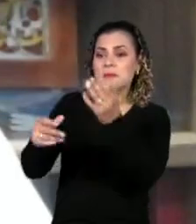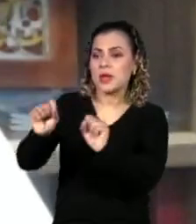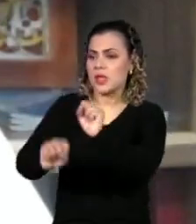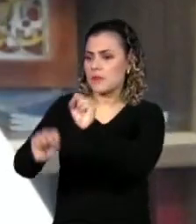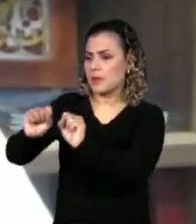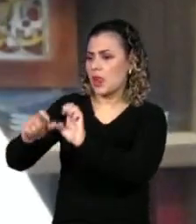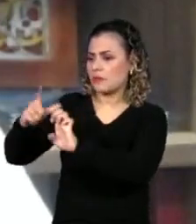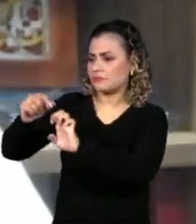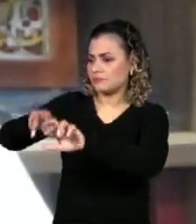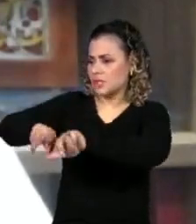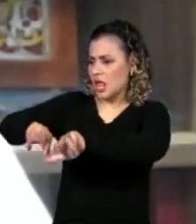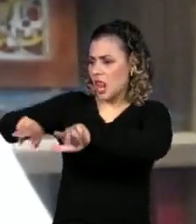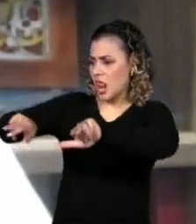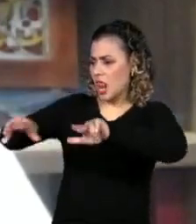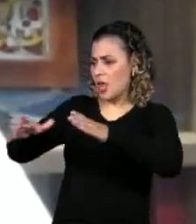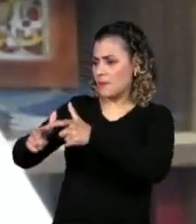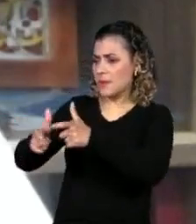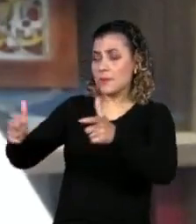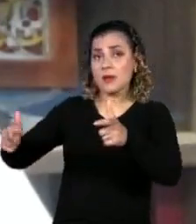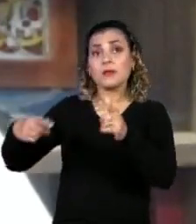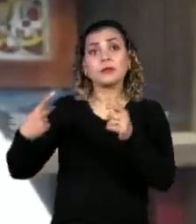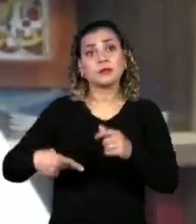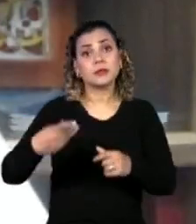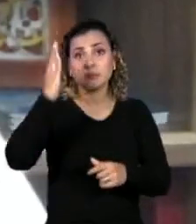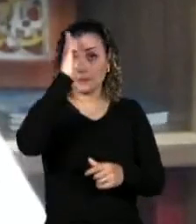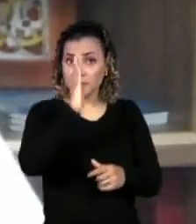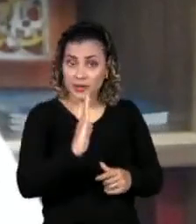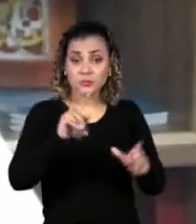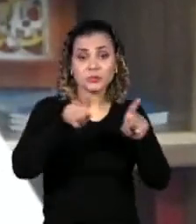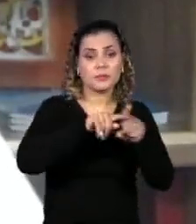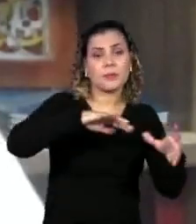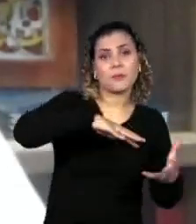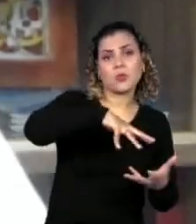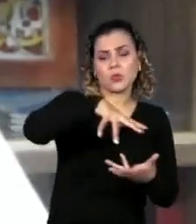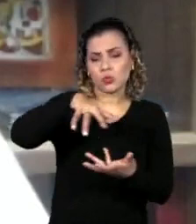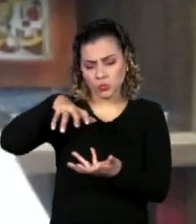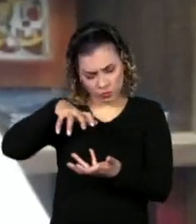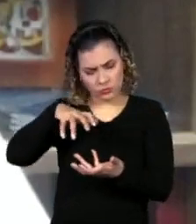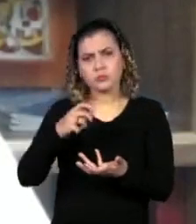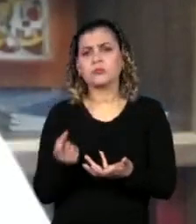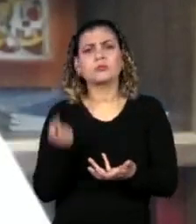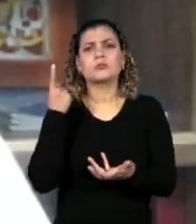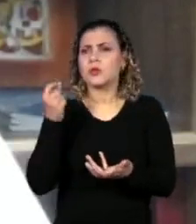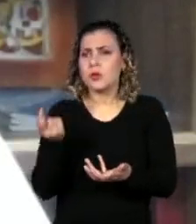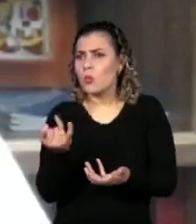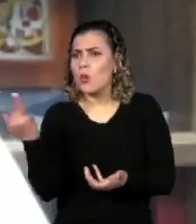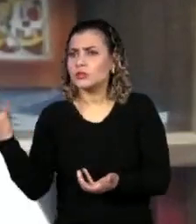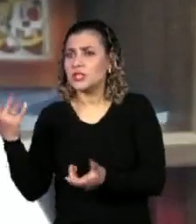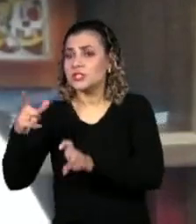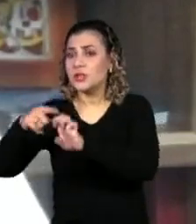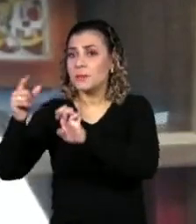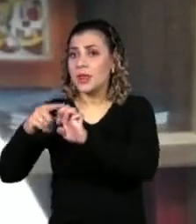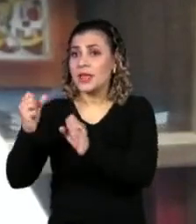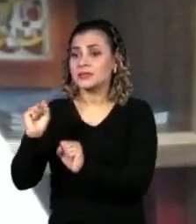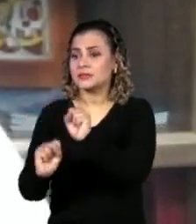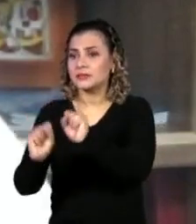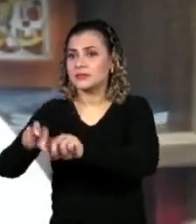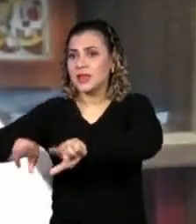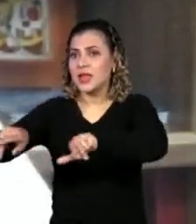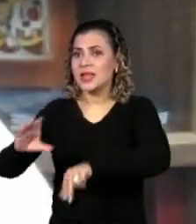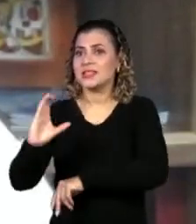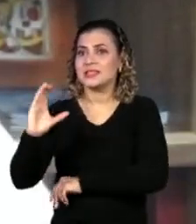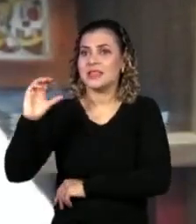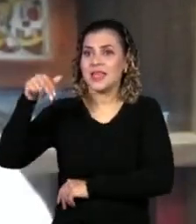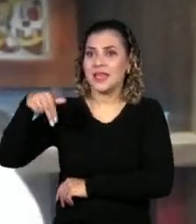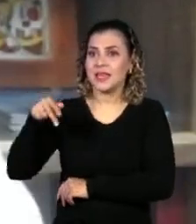tem natureza tanto nacional quanto global. Isto é um certo descasamento entre o número de empresas, CNPJs,